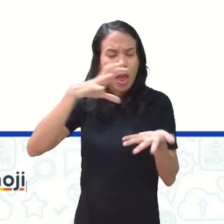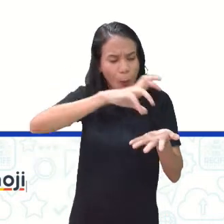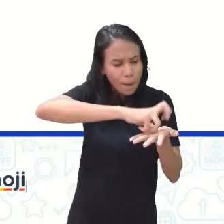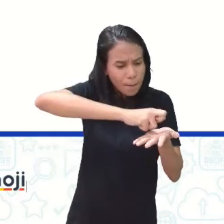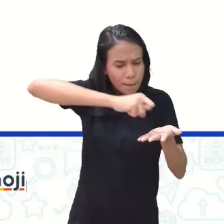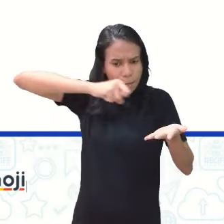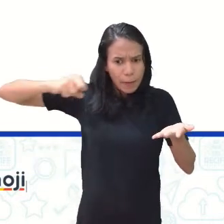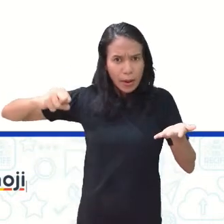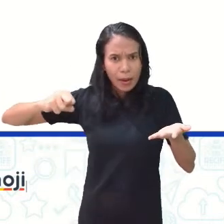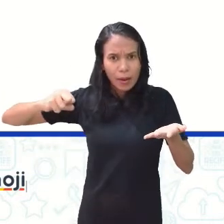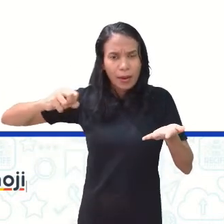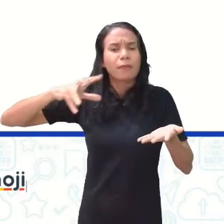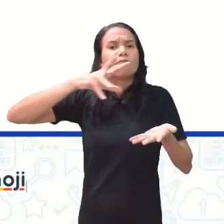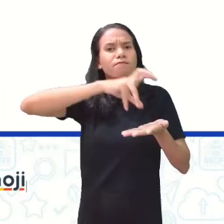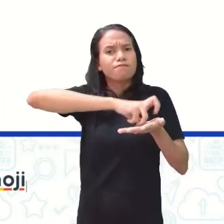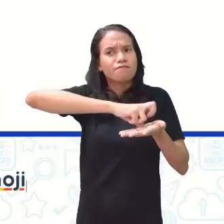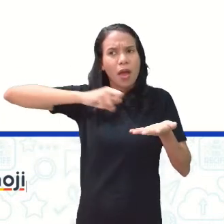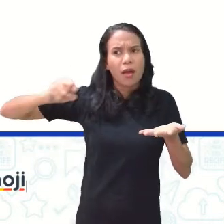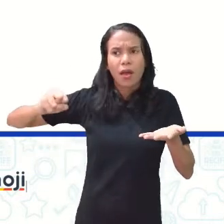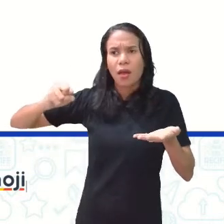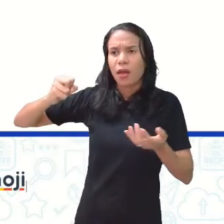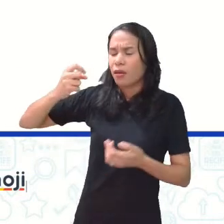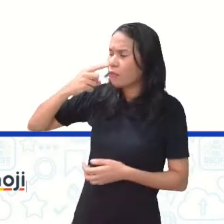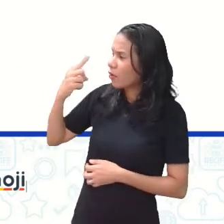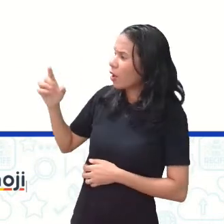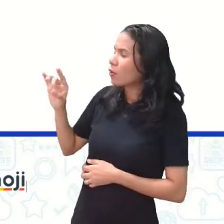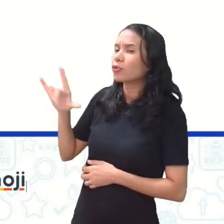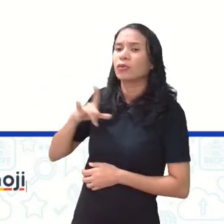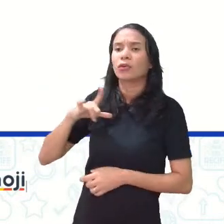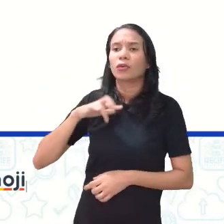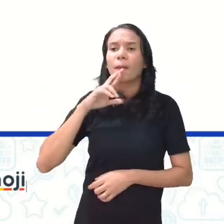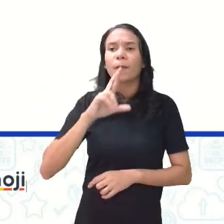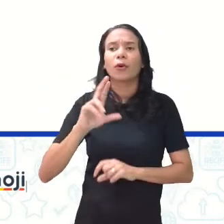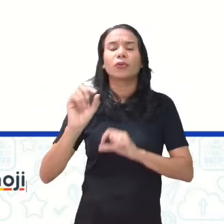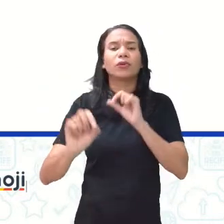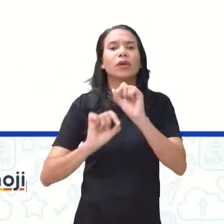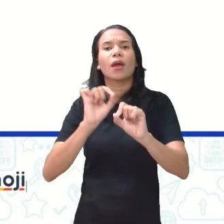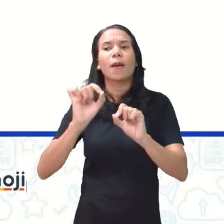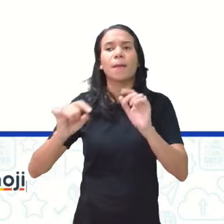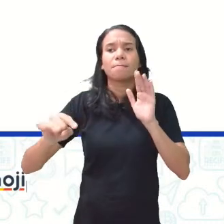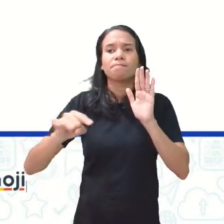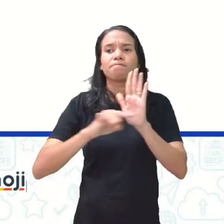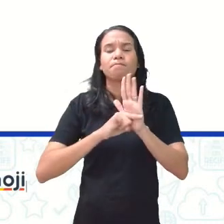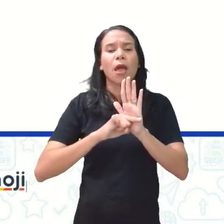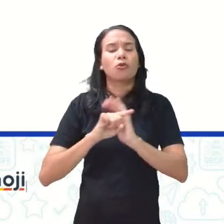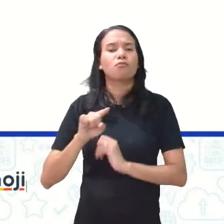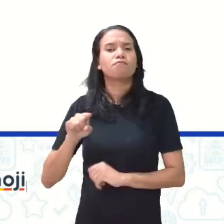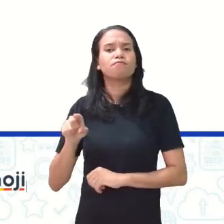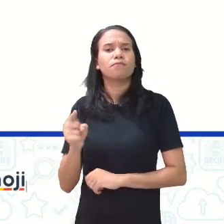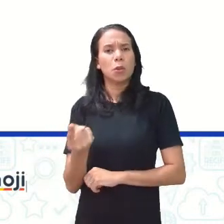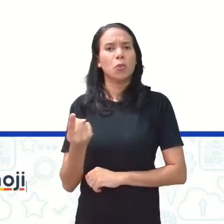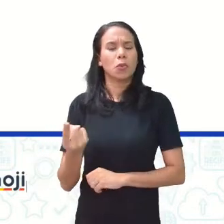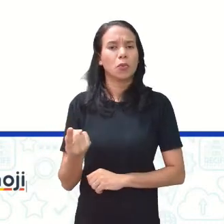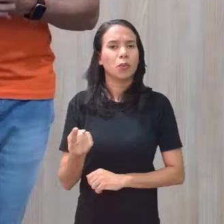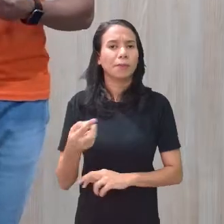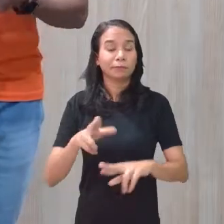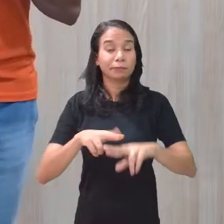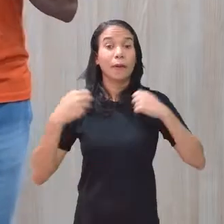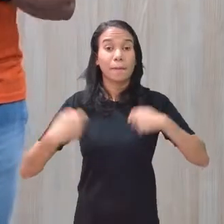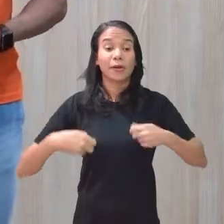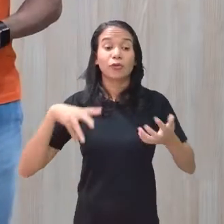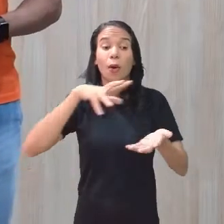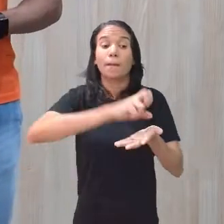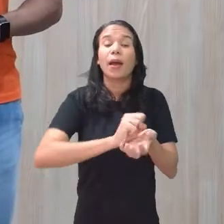saque, e depois que eu fiz esse saque, eu fiquei com um saldo negativo de R$1.000. Então, eu precisei